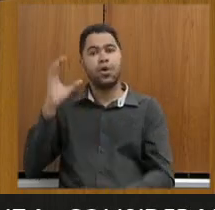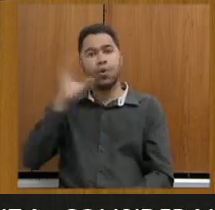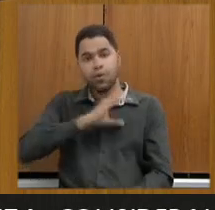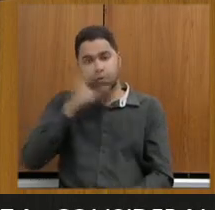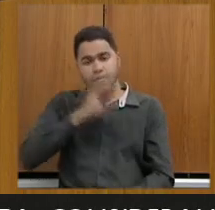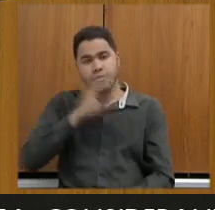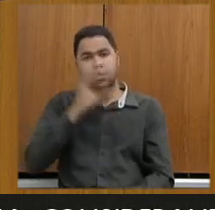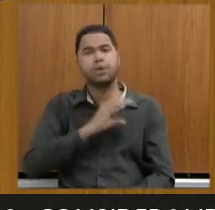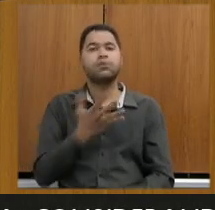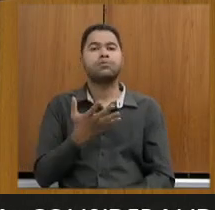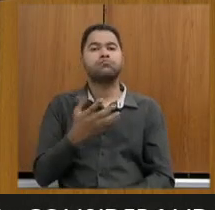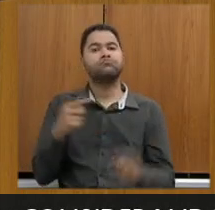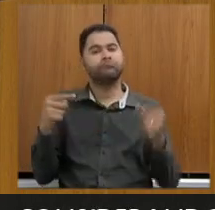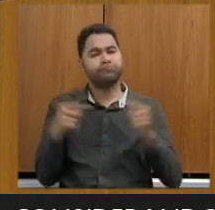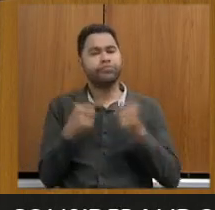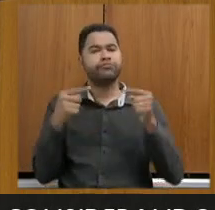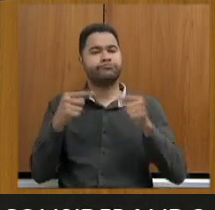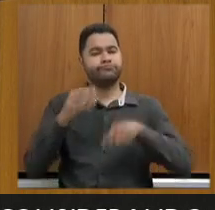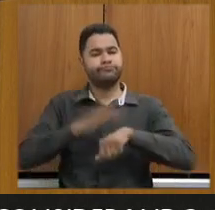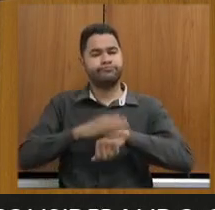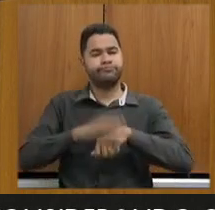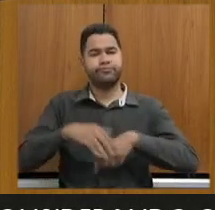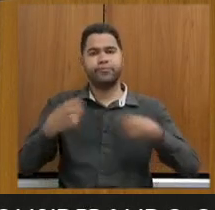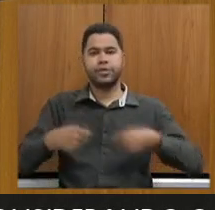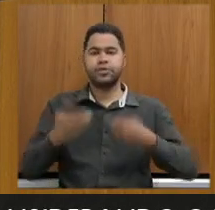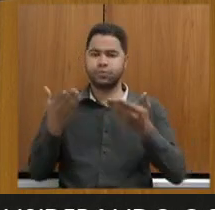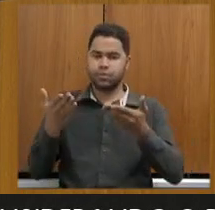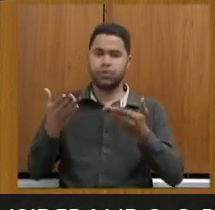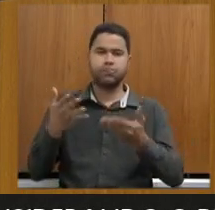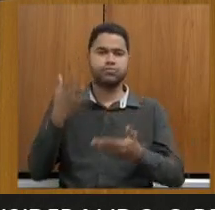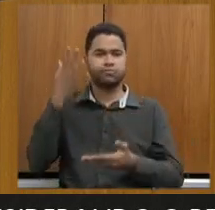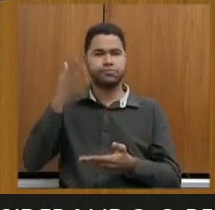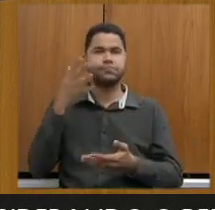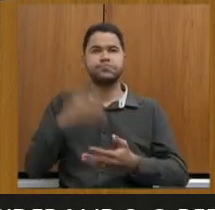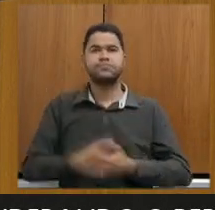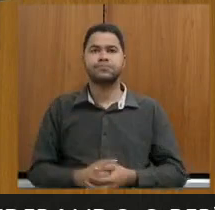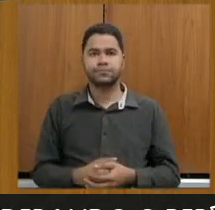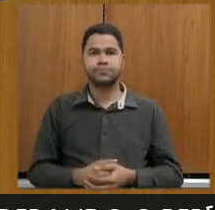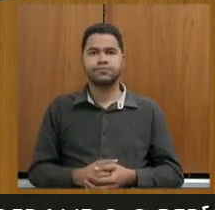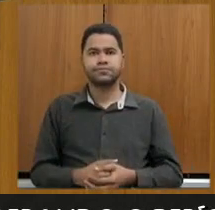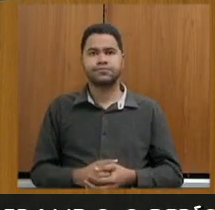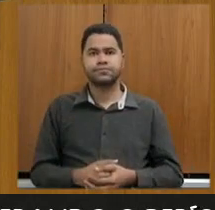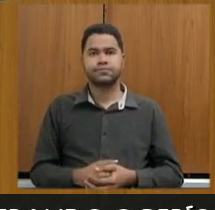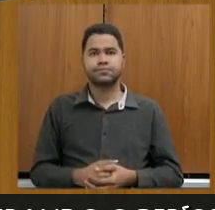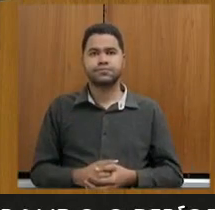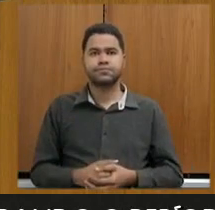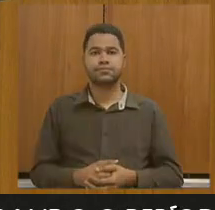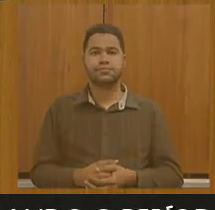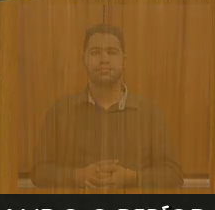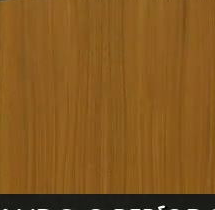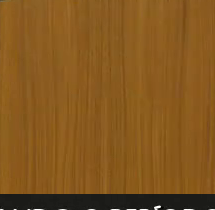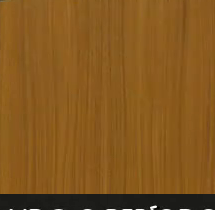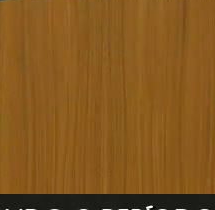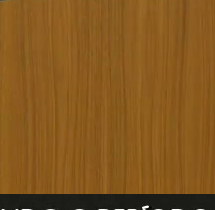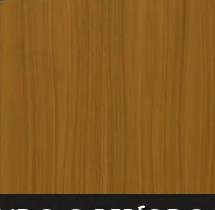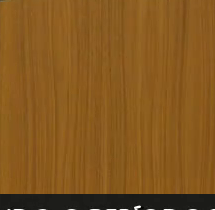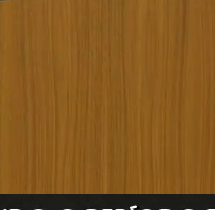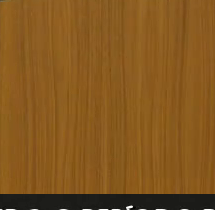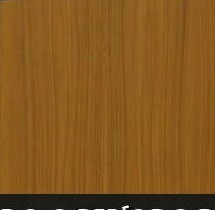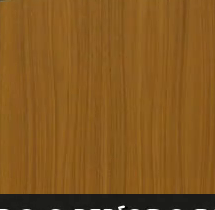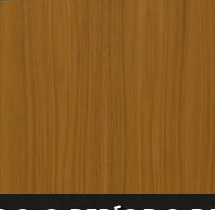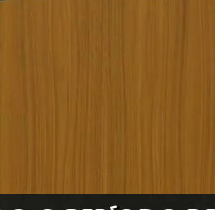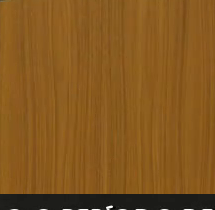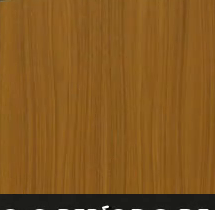e o devido zelo que a matéria é só tem a palavra anti um tá bom agradeço mais a